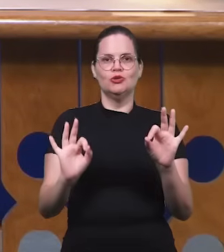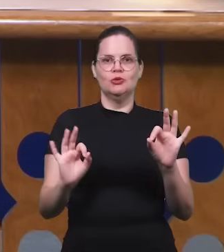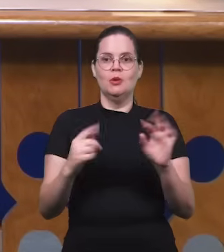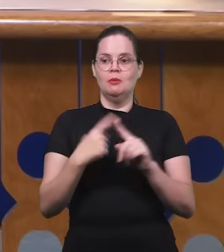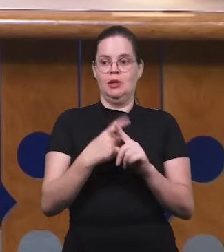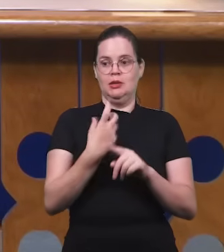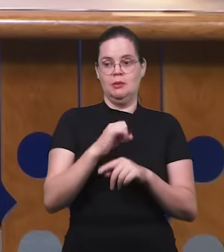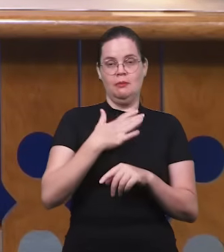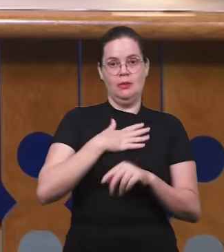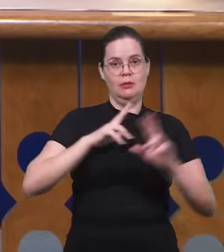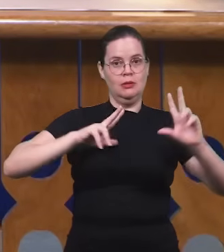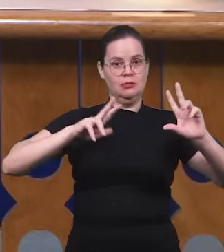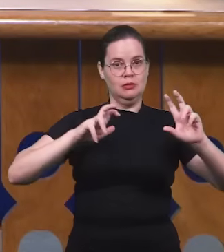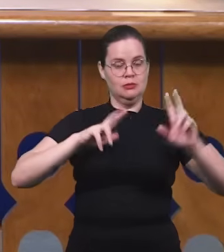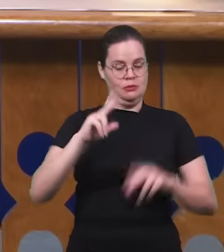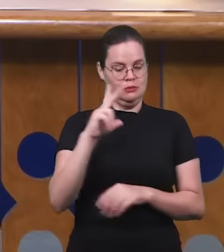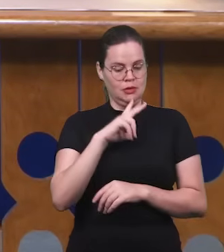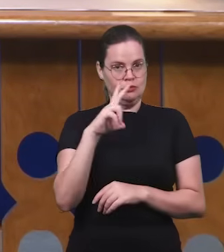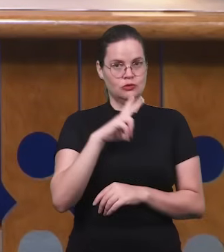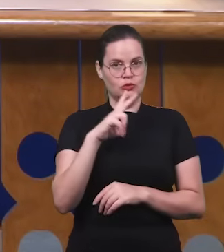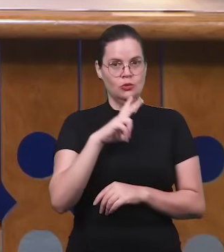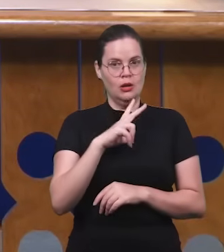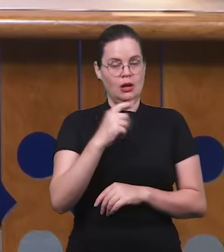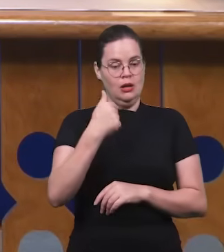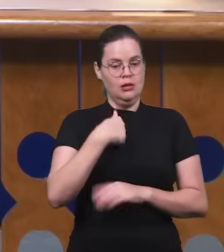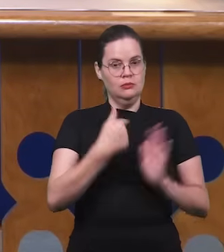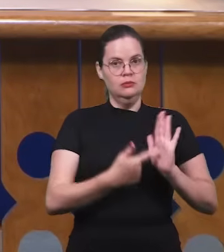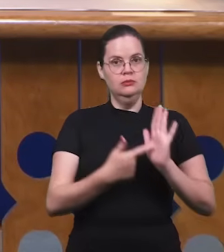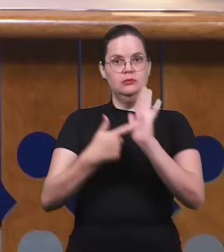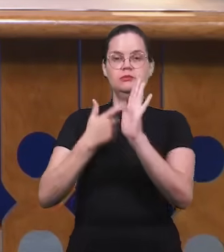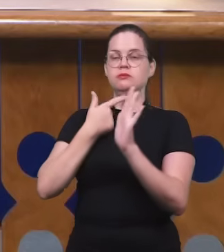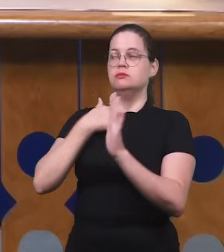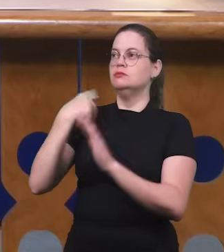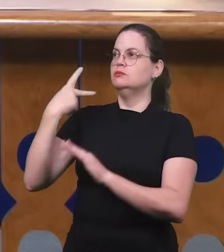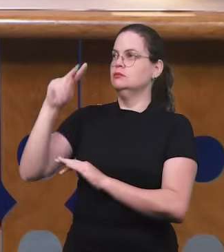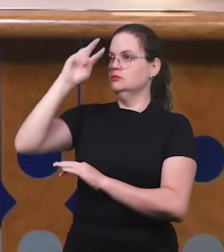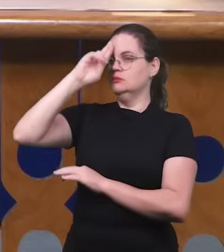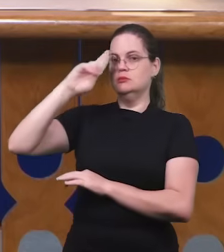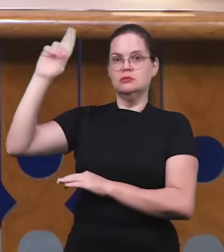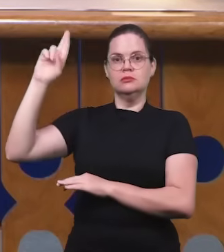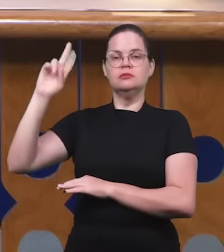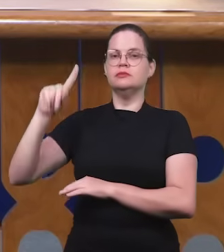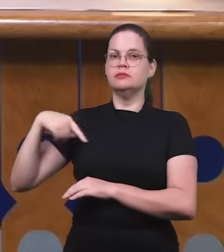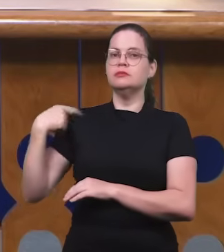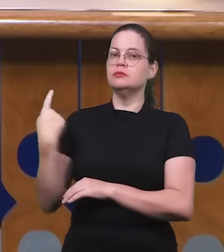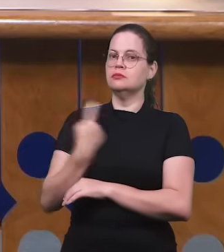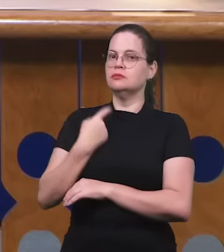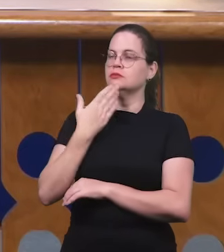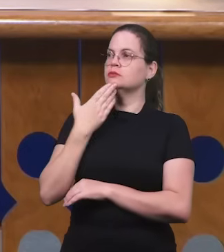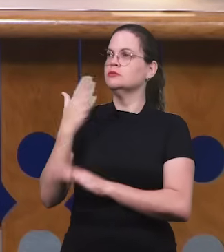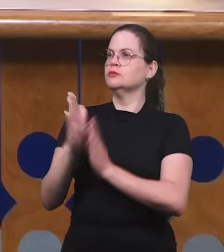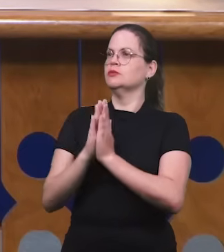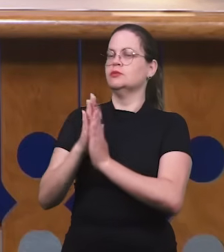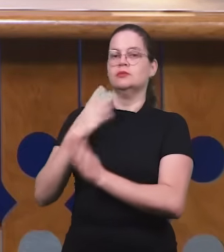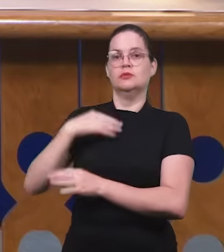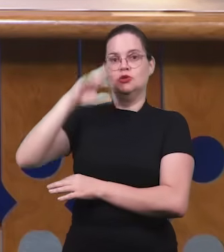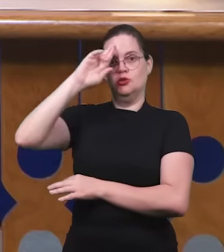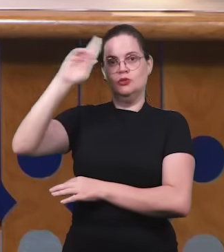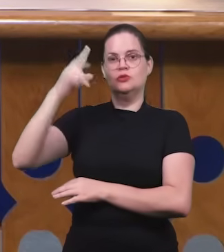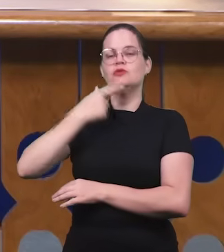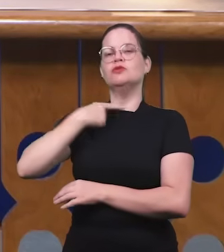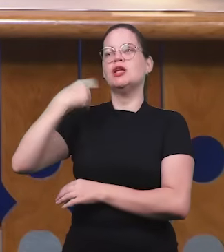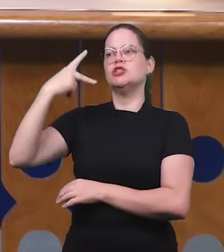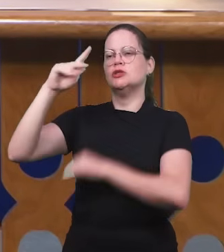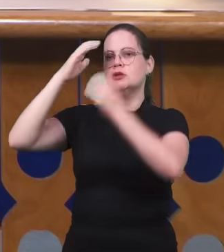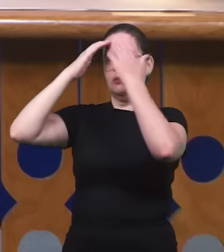assuntos pessoais estão submetidos à vontade do Senhor e nós buscamos a vontade do Senhor acima de qualquer